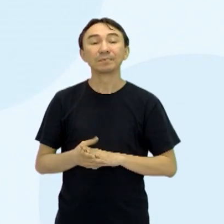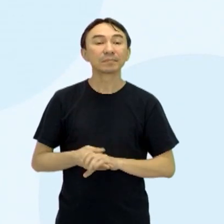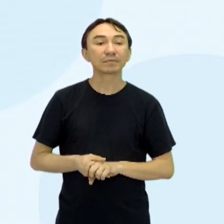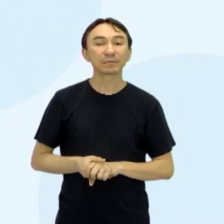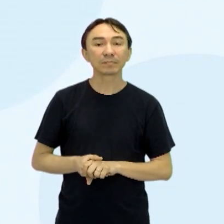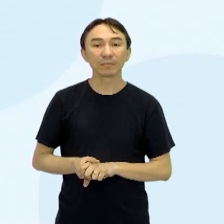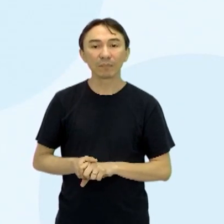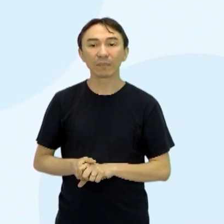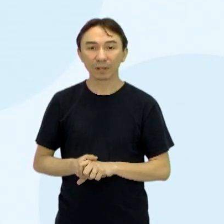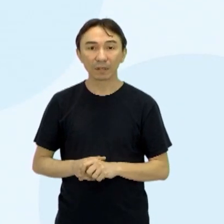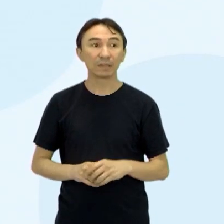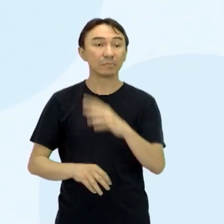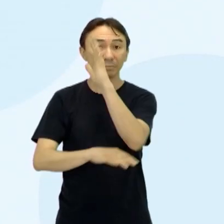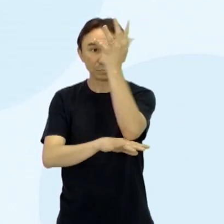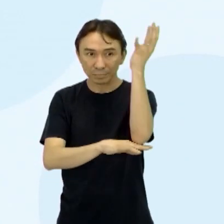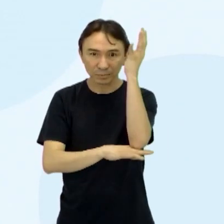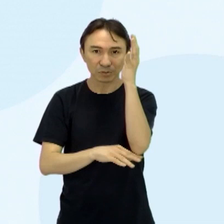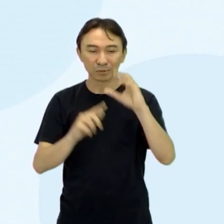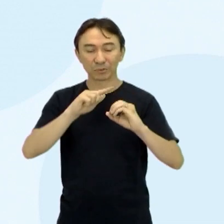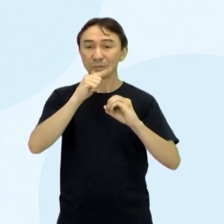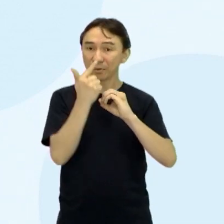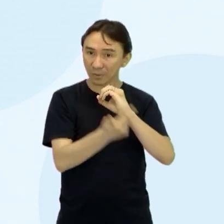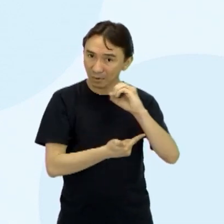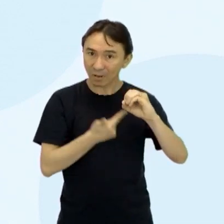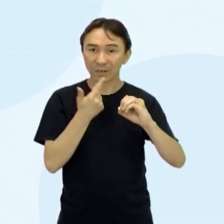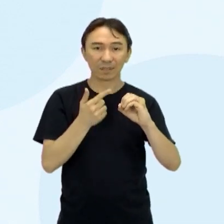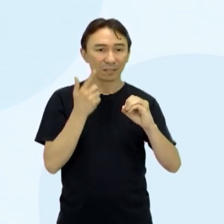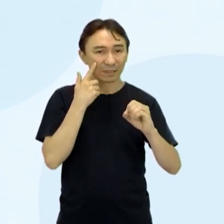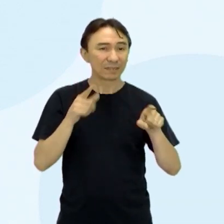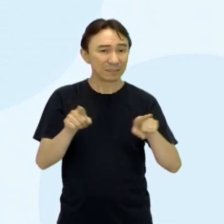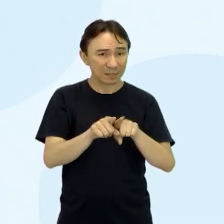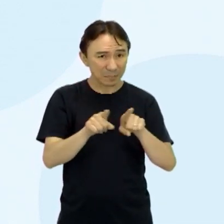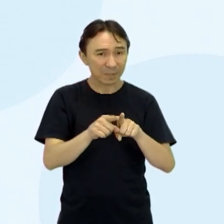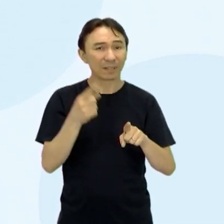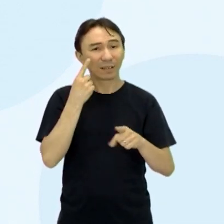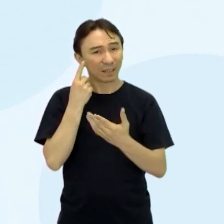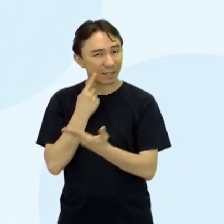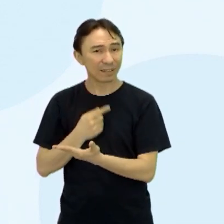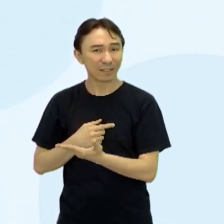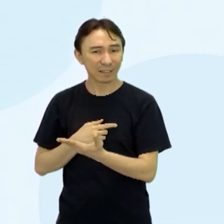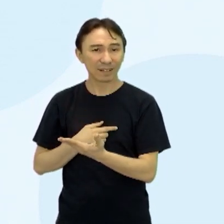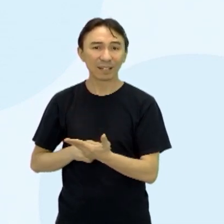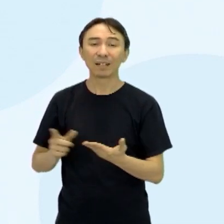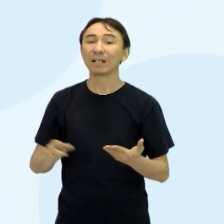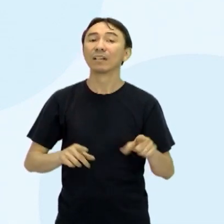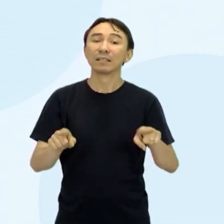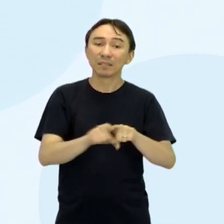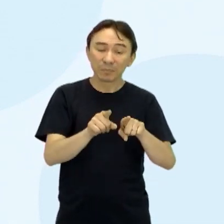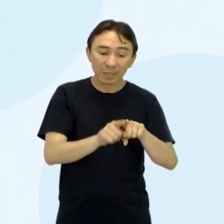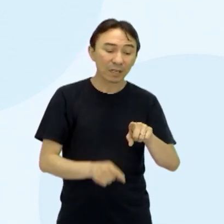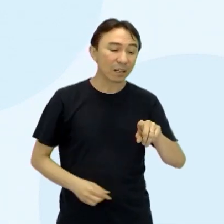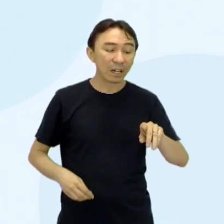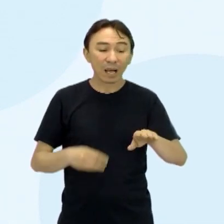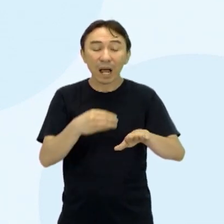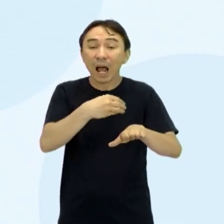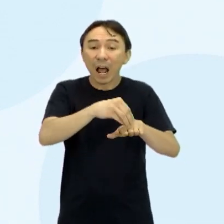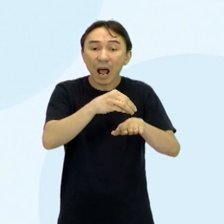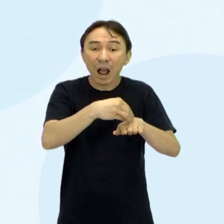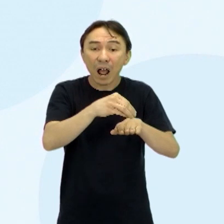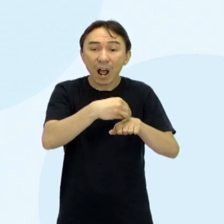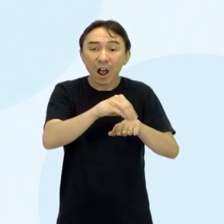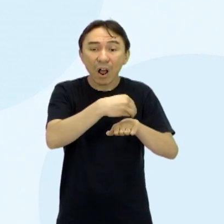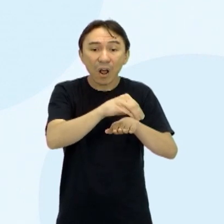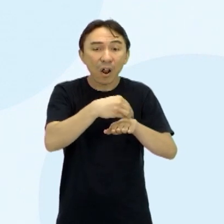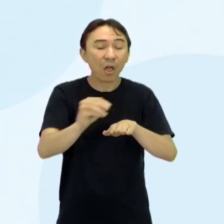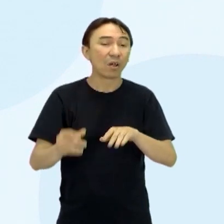características relevantes de natureza geológica, morfológica, geomorfológica e espeleológica, arqueológica, meu Deus do